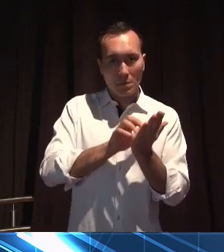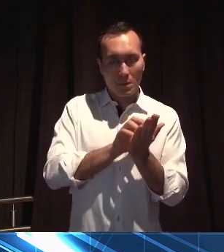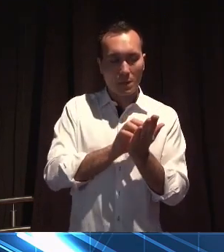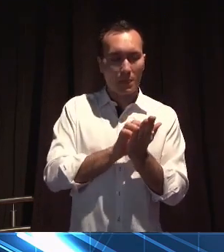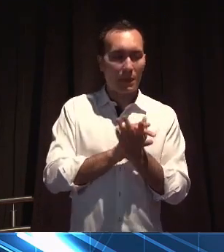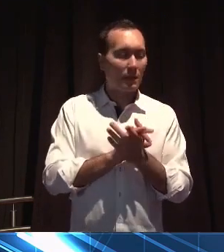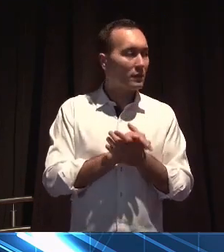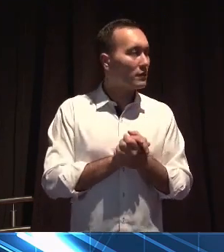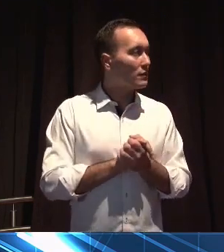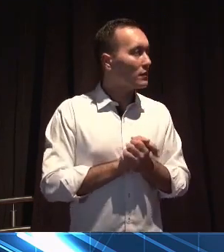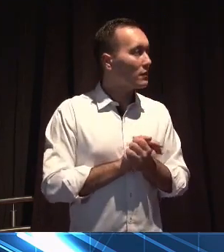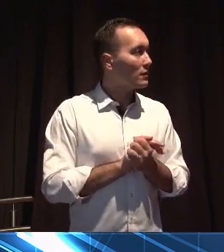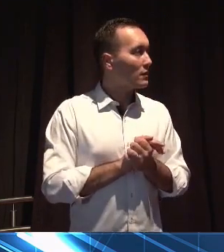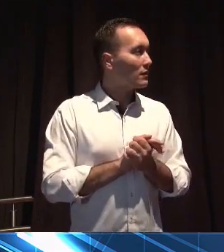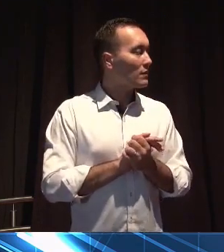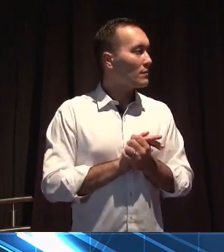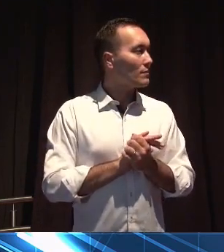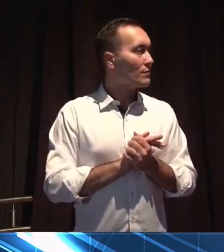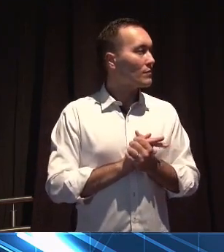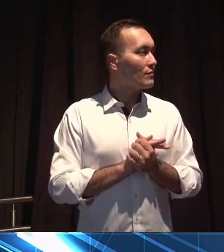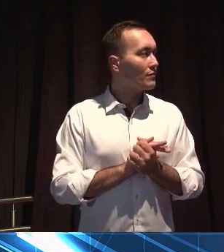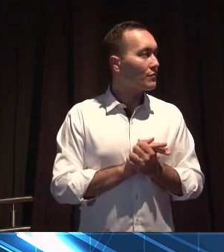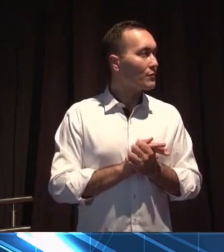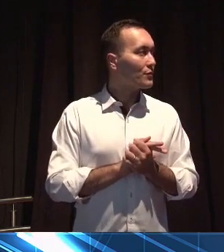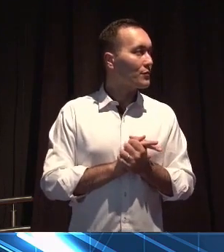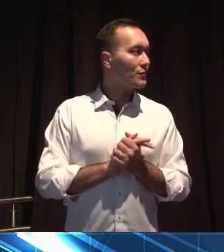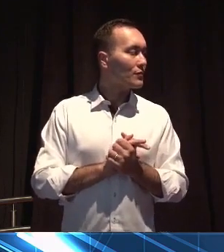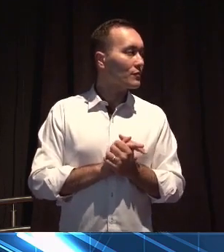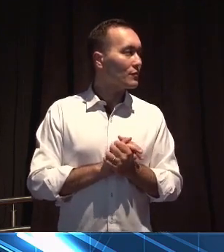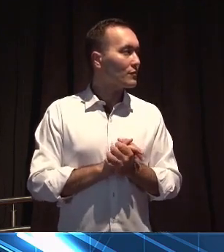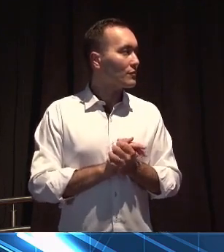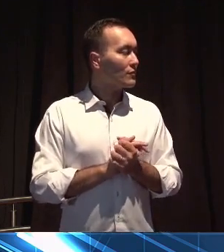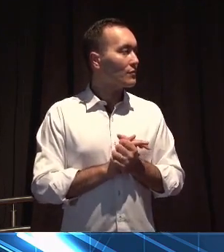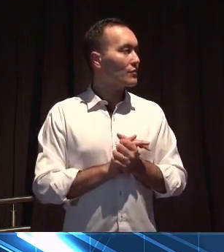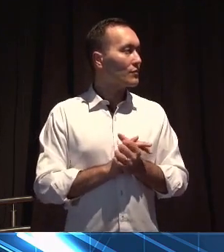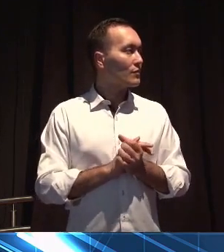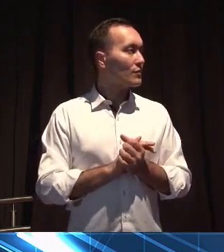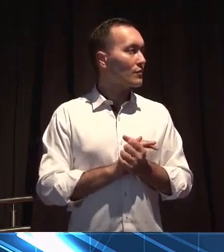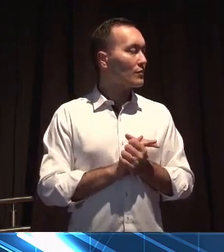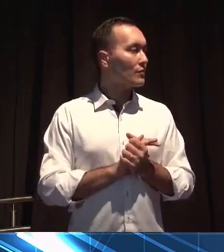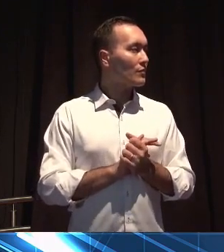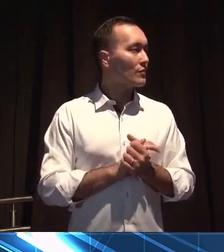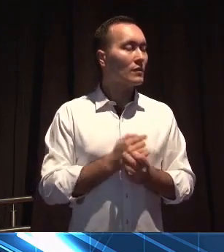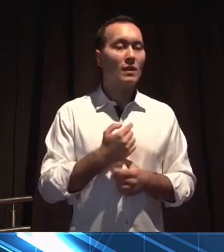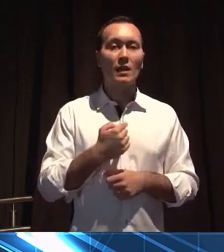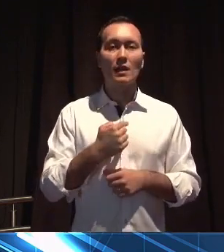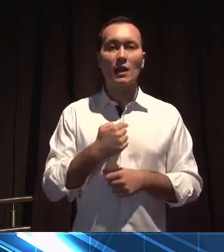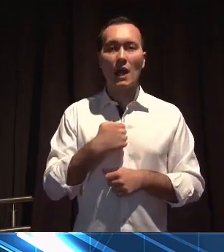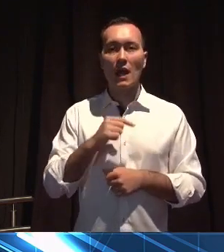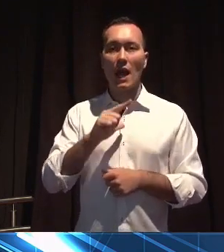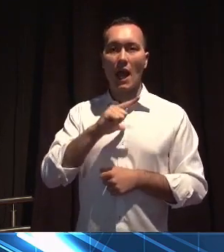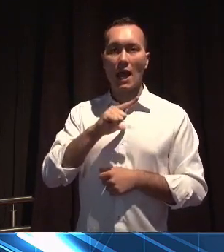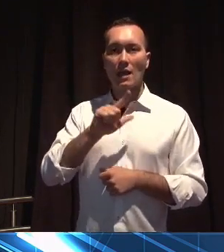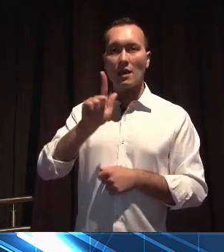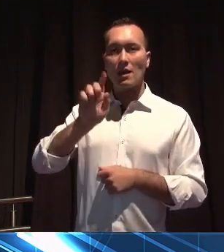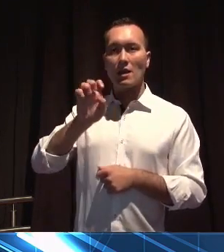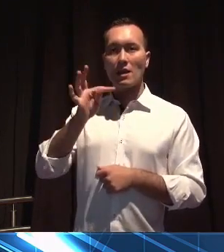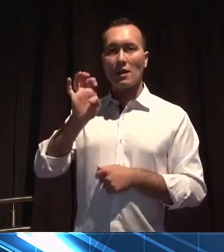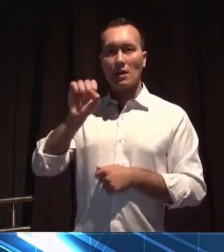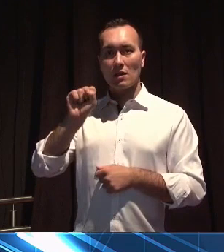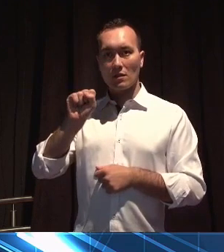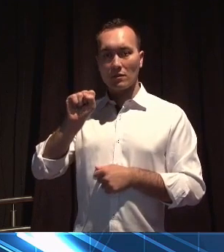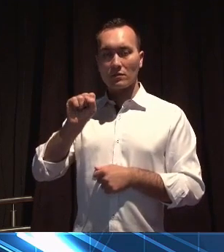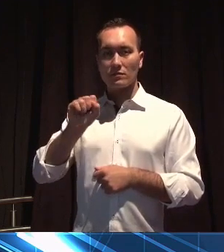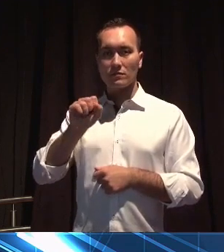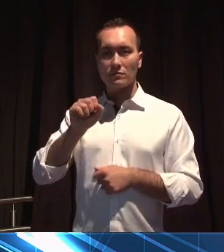e-book só para leitura que só tem os gathers E aí não teria como essa pessoa chamar o seters Beleza então cria uma versão uma máscarazinha